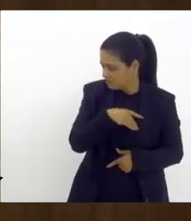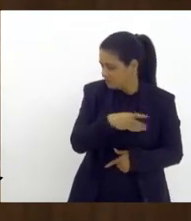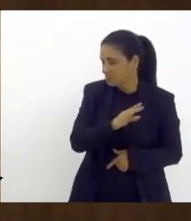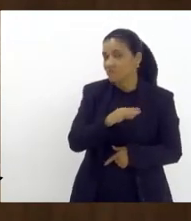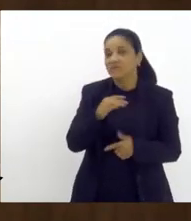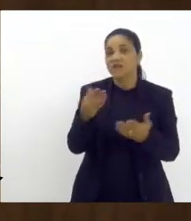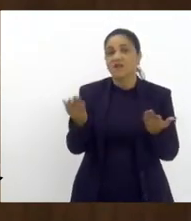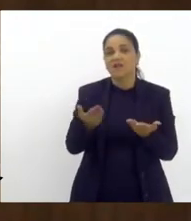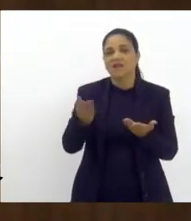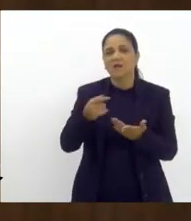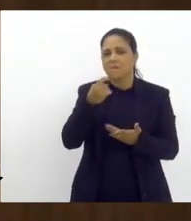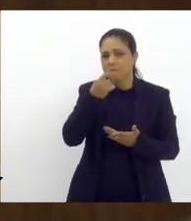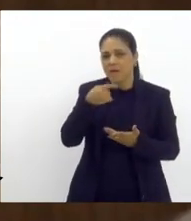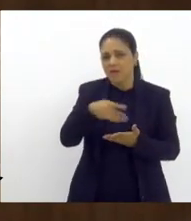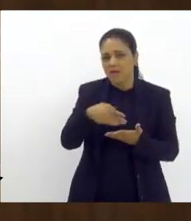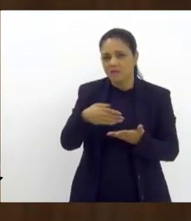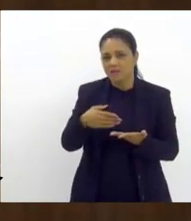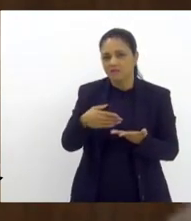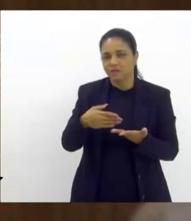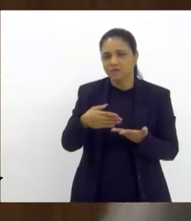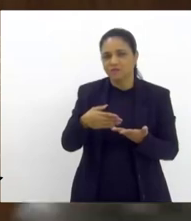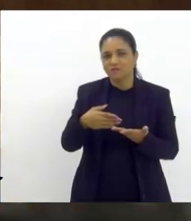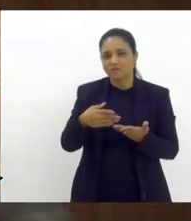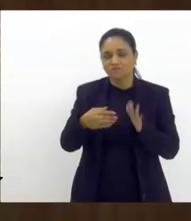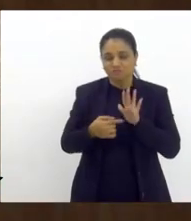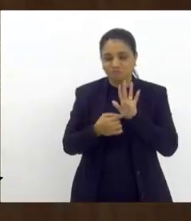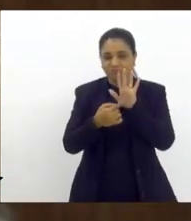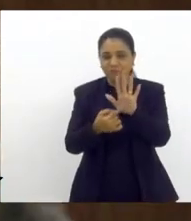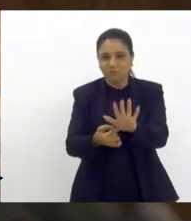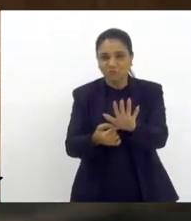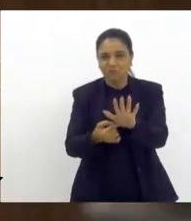numa demonstração de máxima cafonice